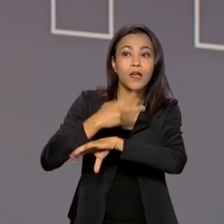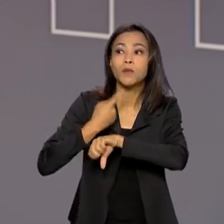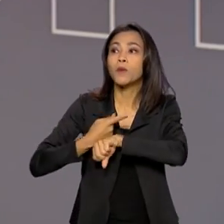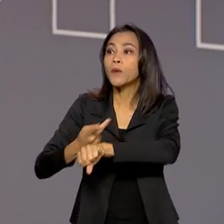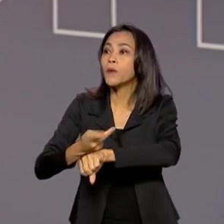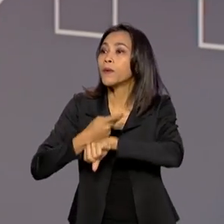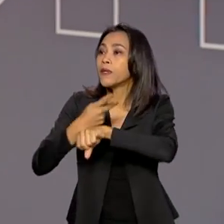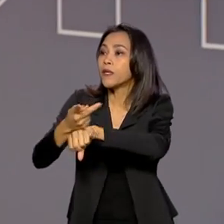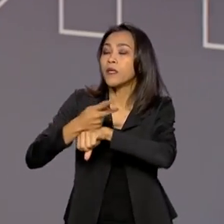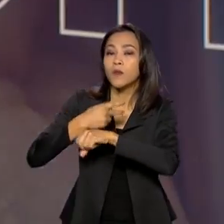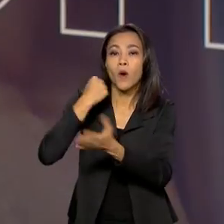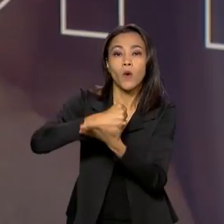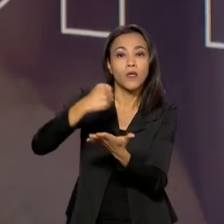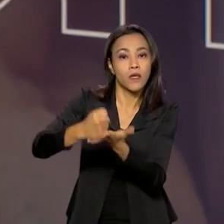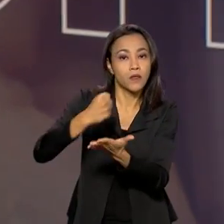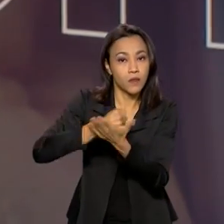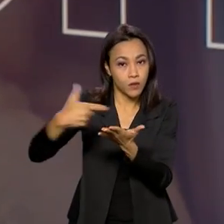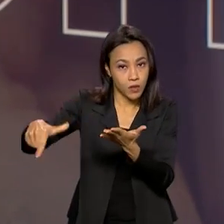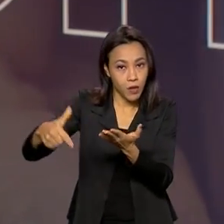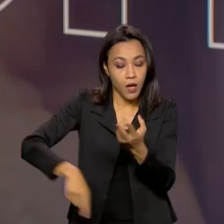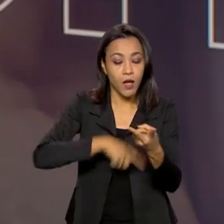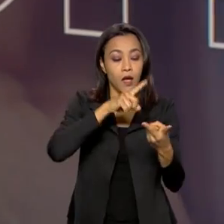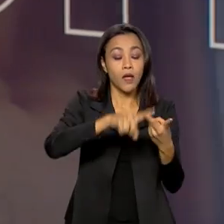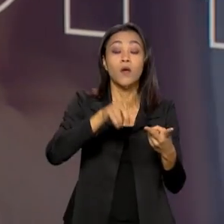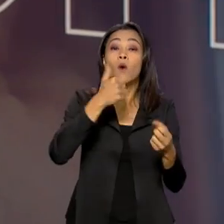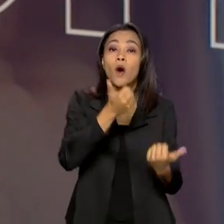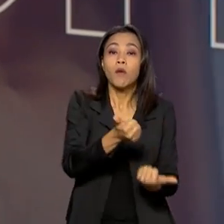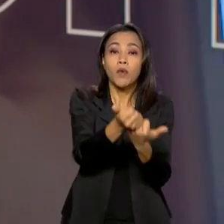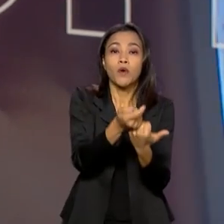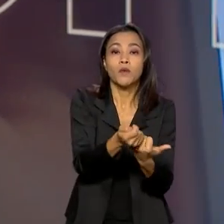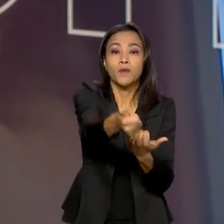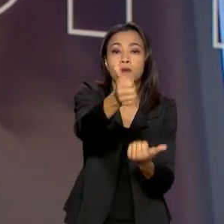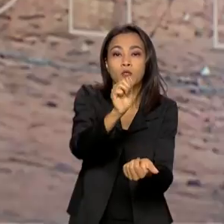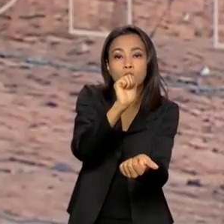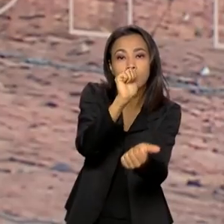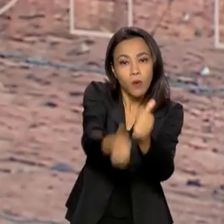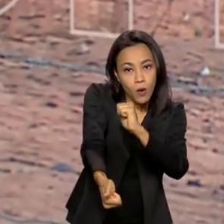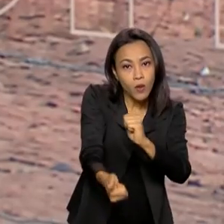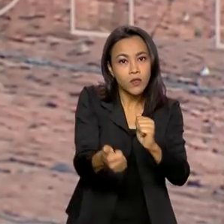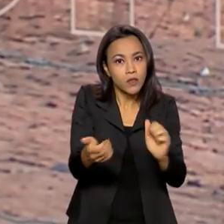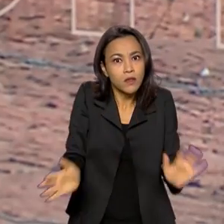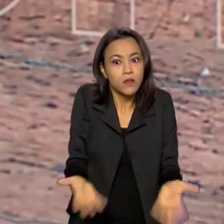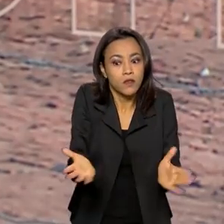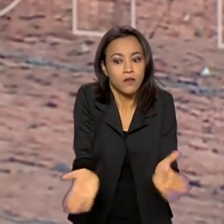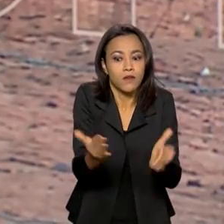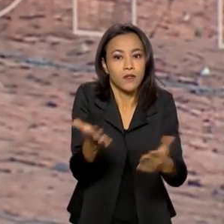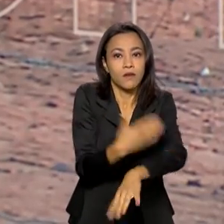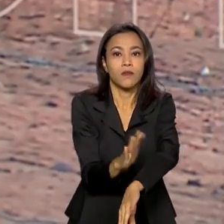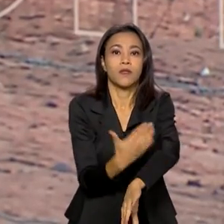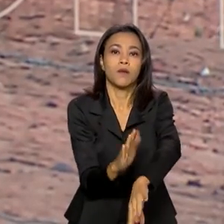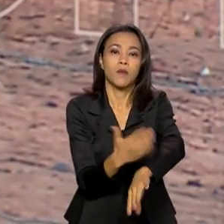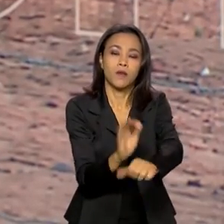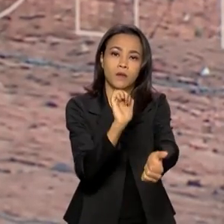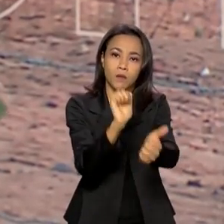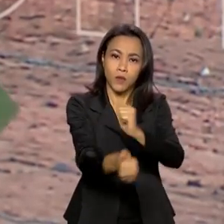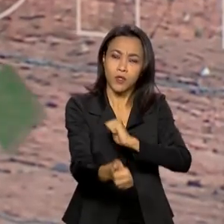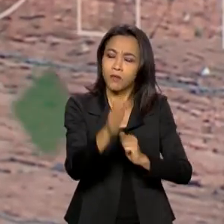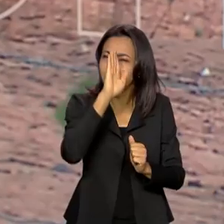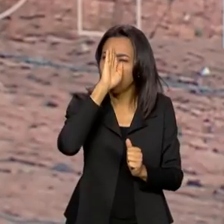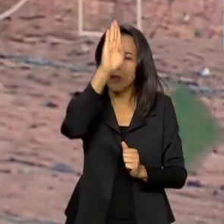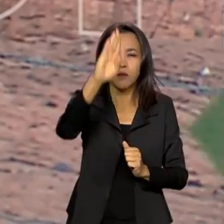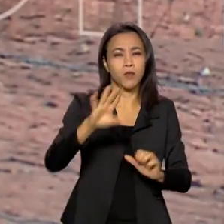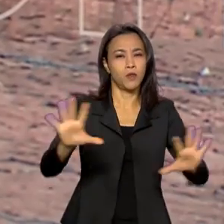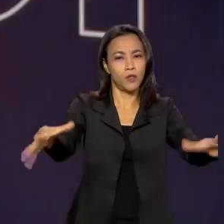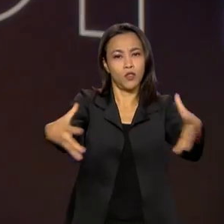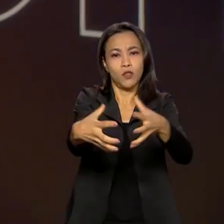formal também trouxemos o auxílio Esporte escolar que é o incentivo à prática esportiva por parte principalmente dos nossos